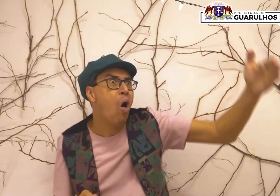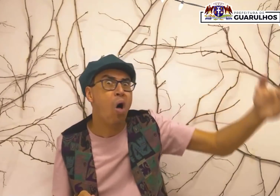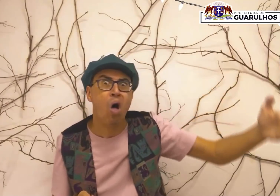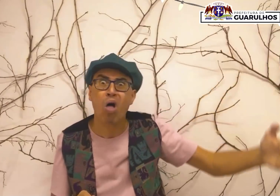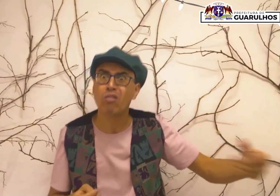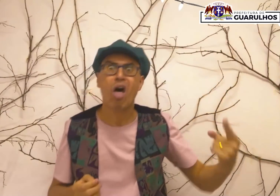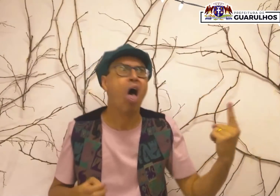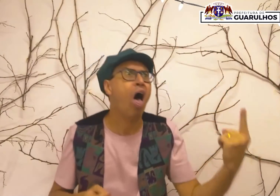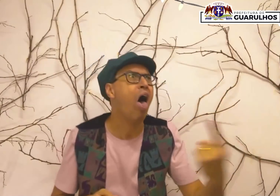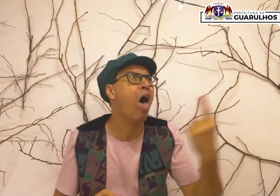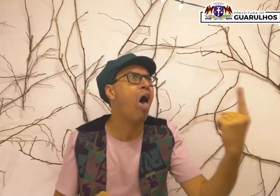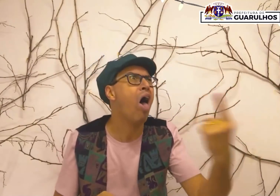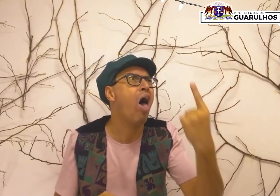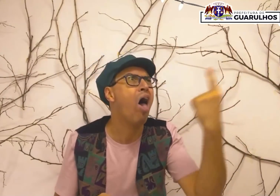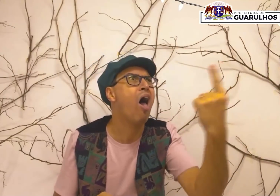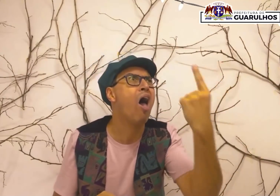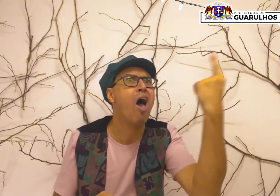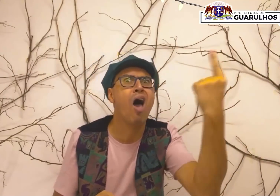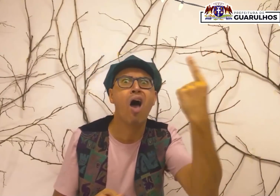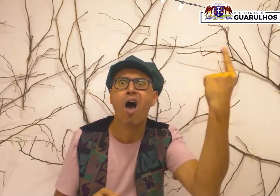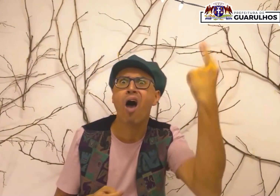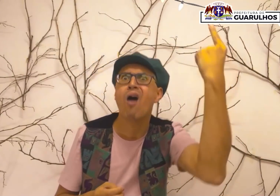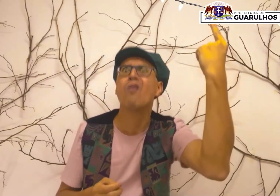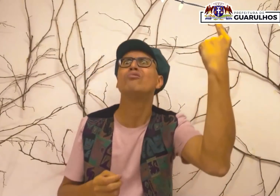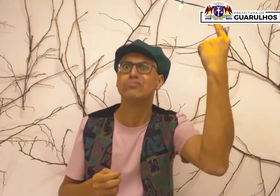era tão alta.